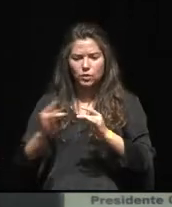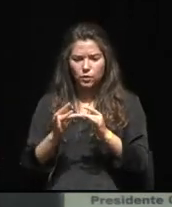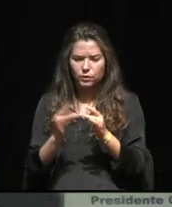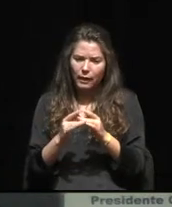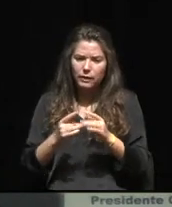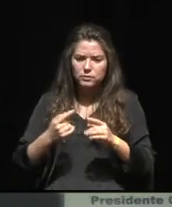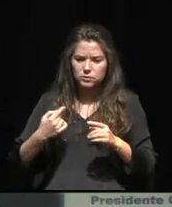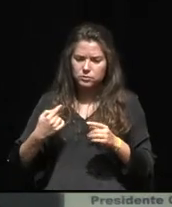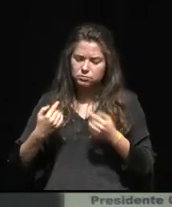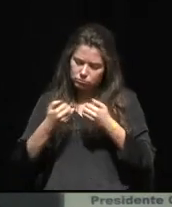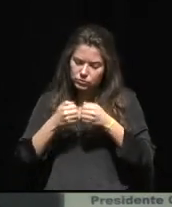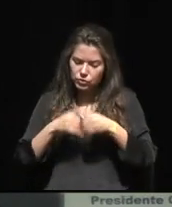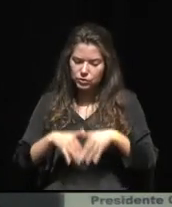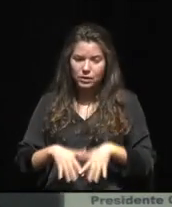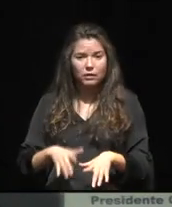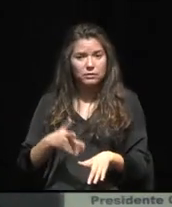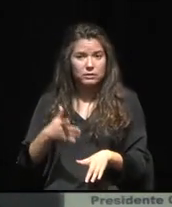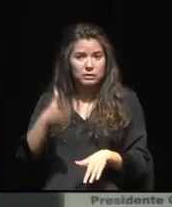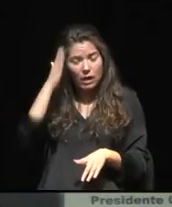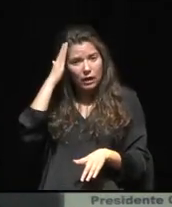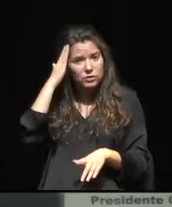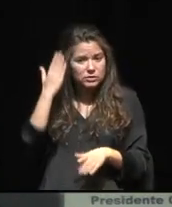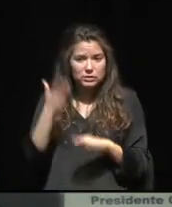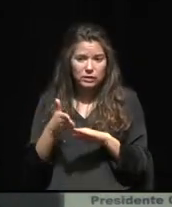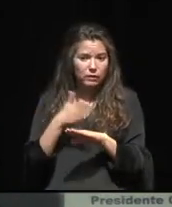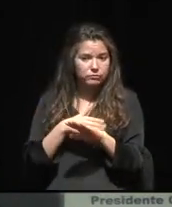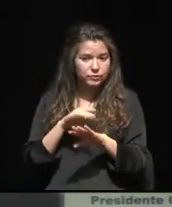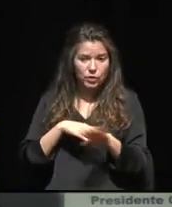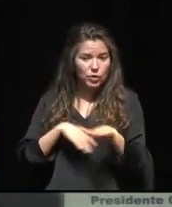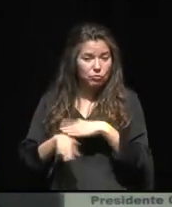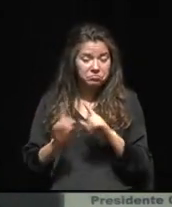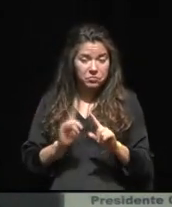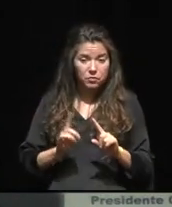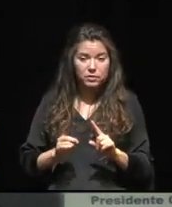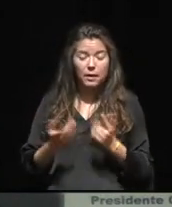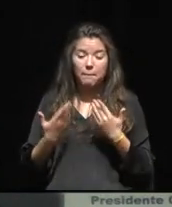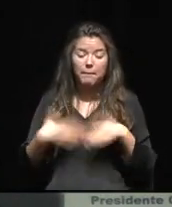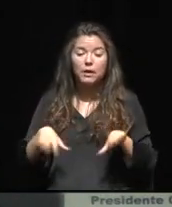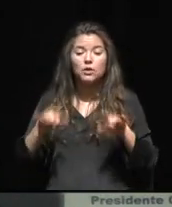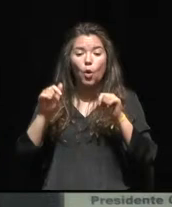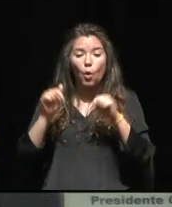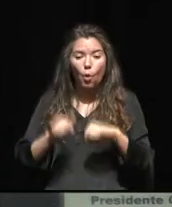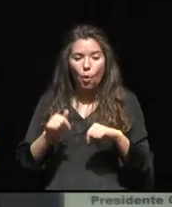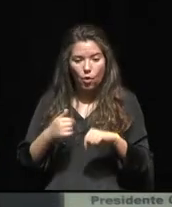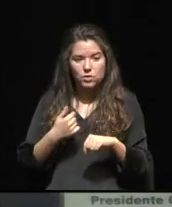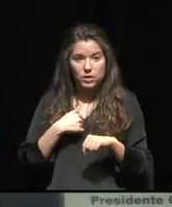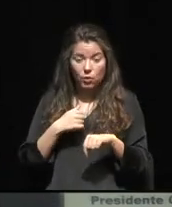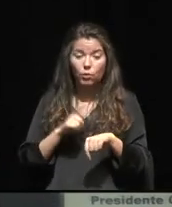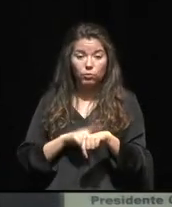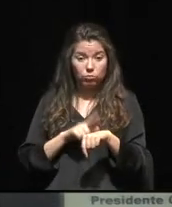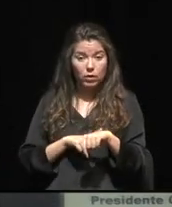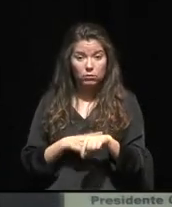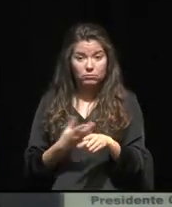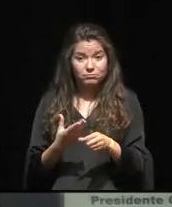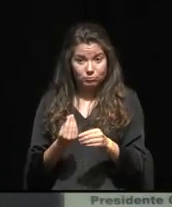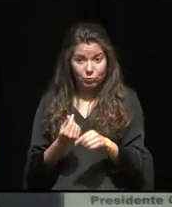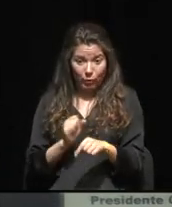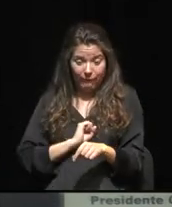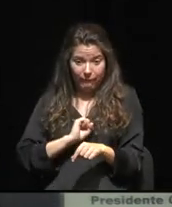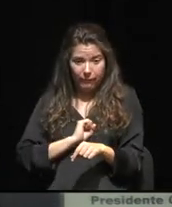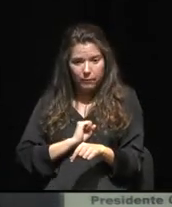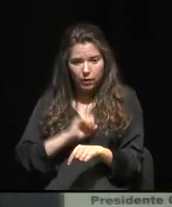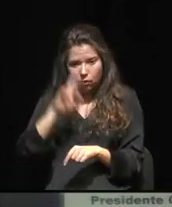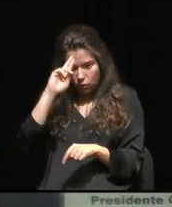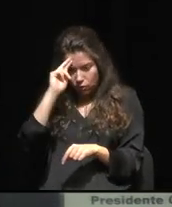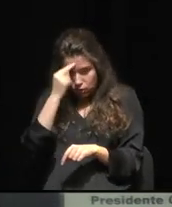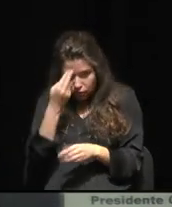sindicatos que julo que não era habitual mas e hoje em dia tenho muito do meu tempo com esforço